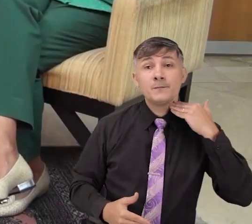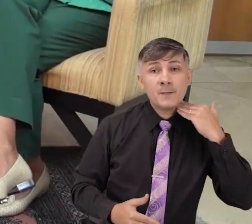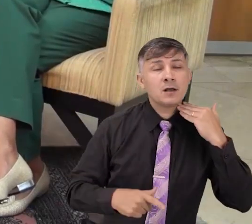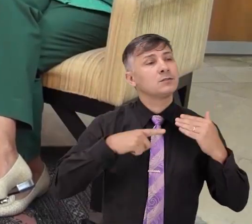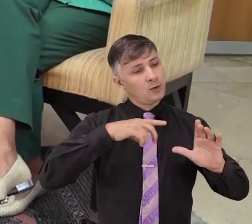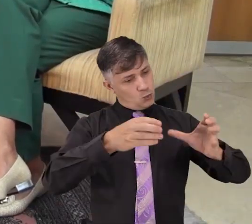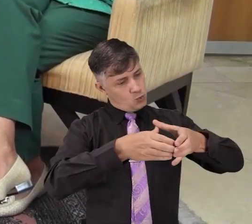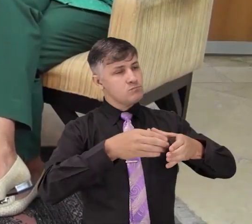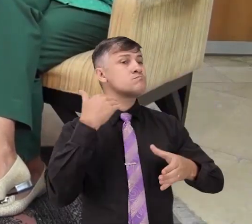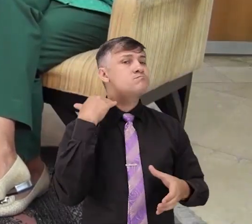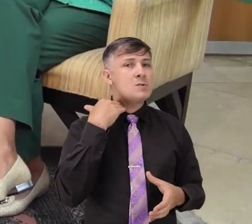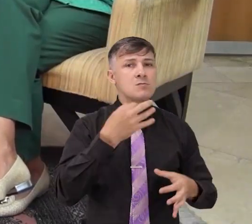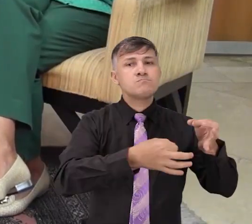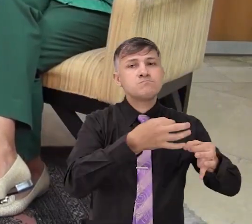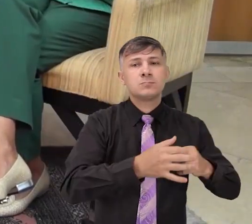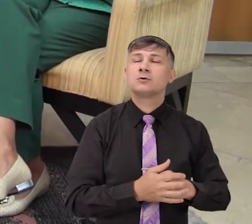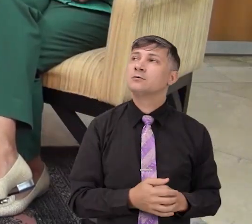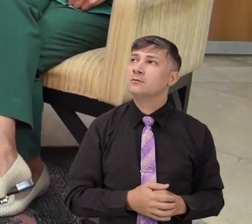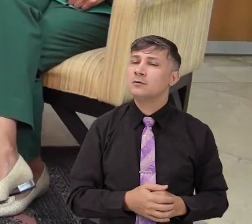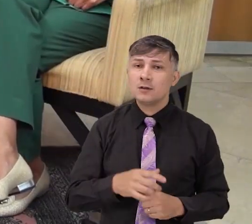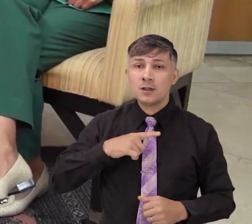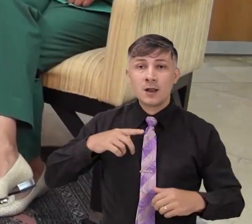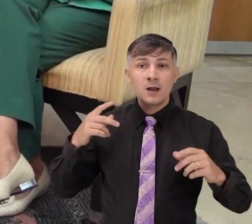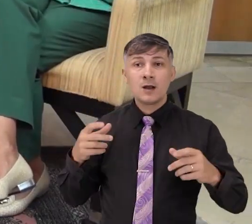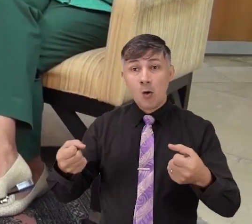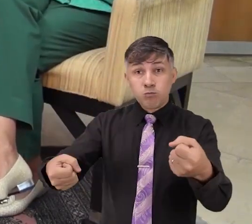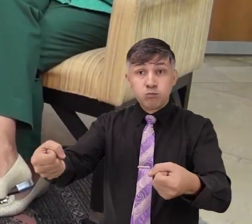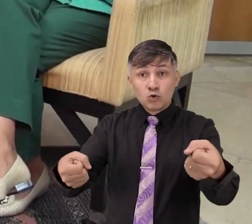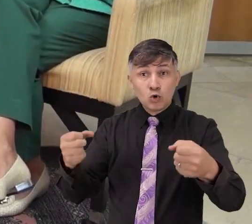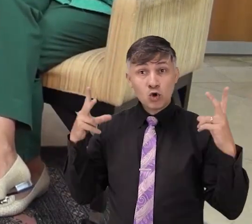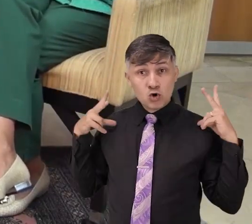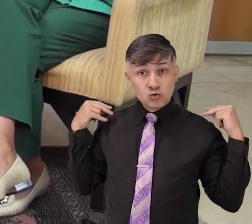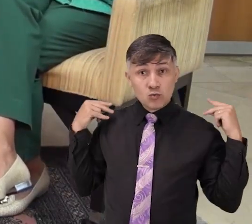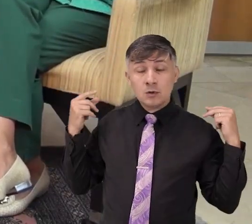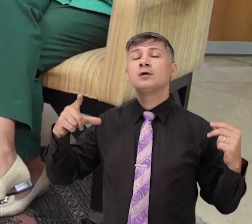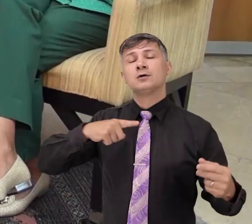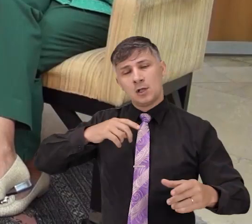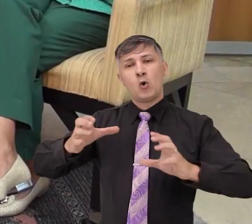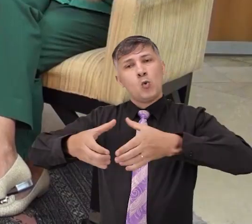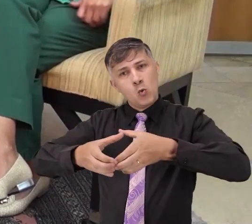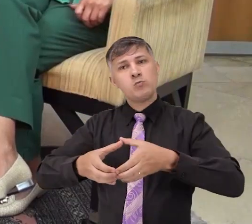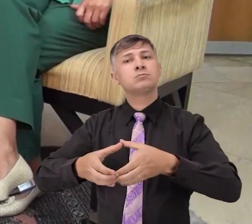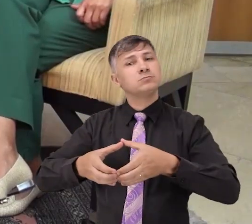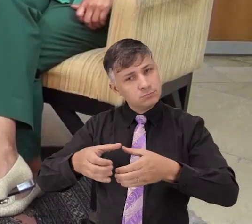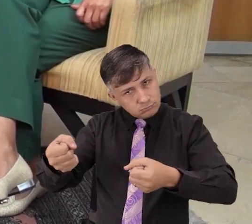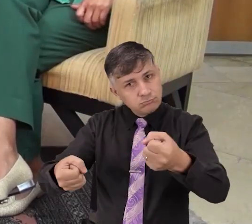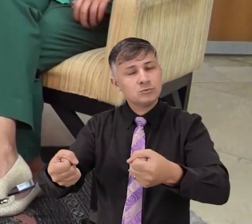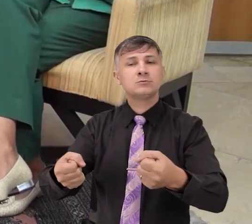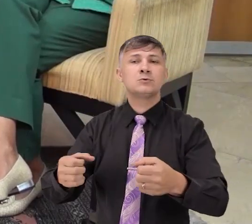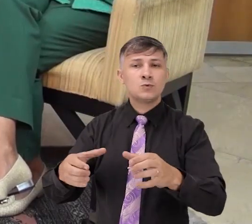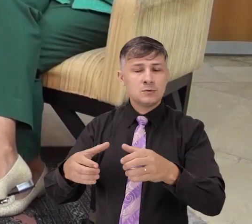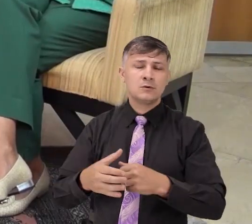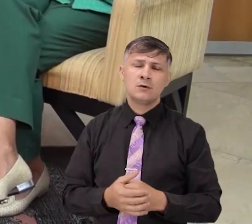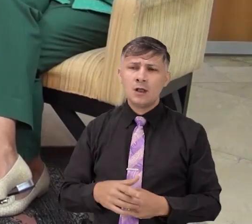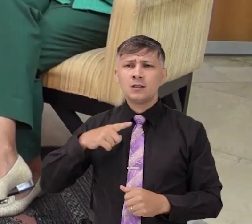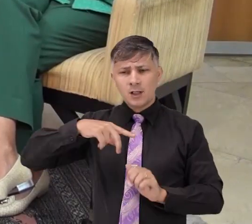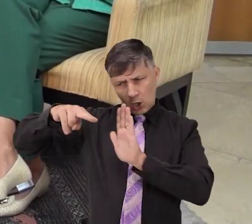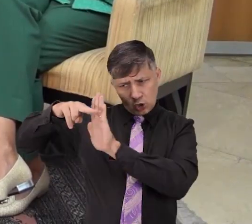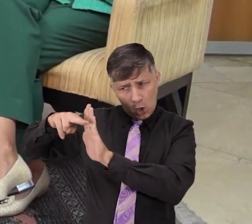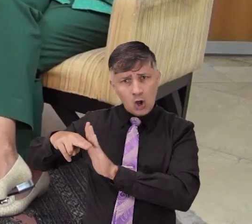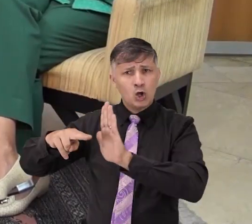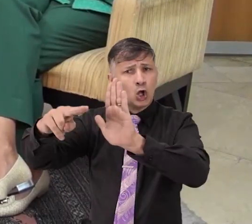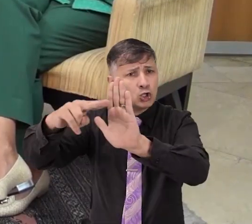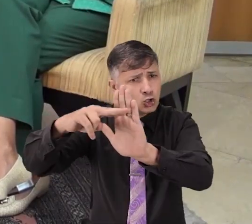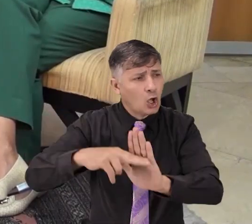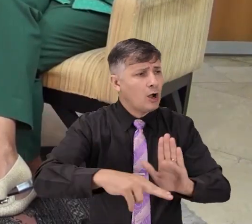Bancários, você tem a convenção dos bancários. Motoristas, você tem a convenção dos rodoviários. Então, são normas